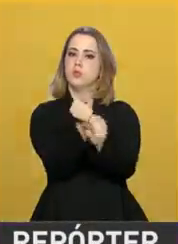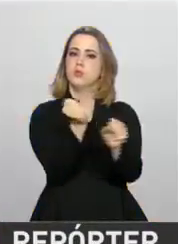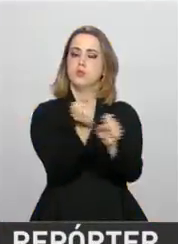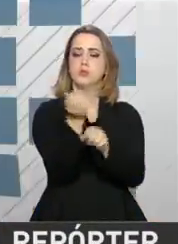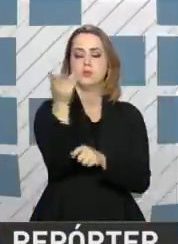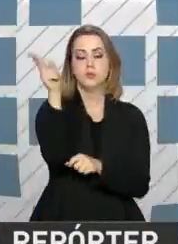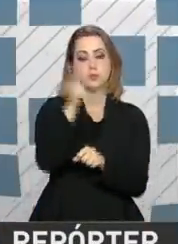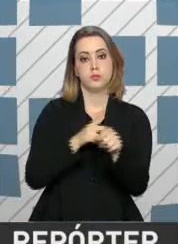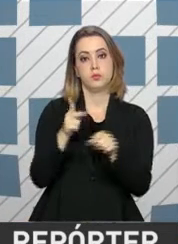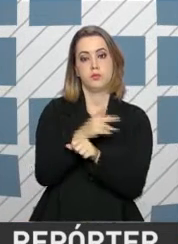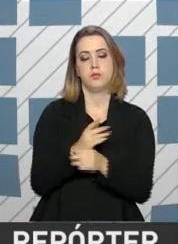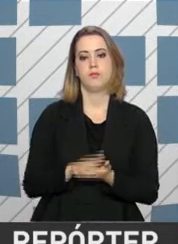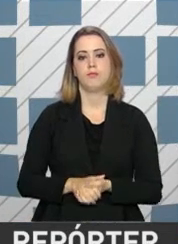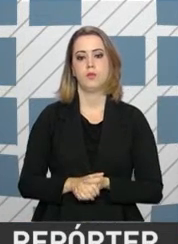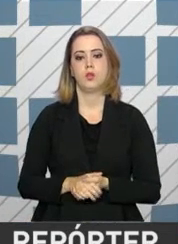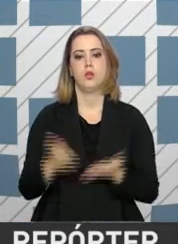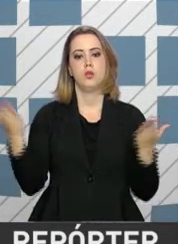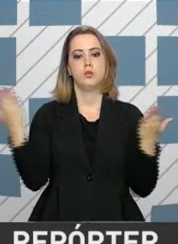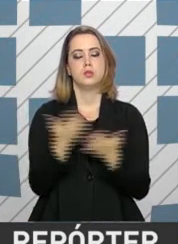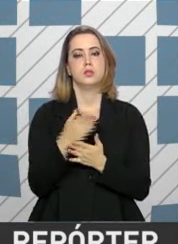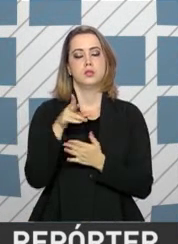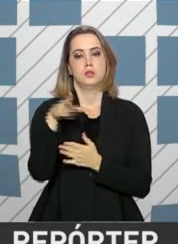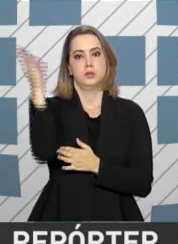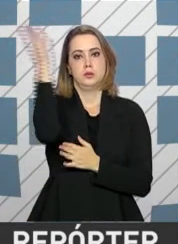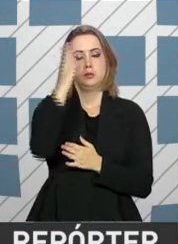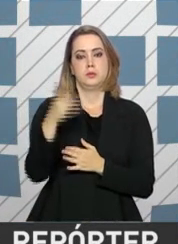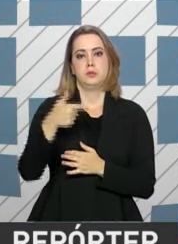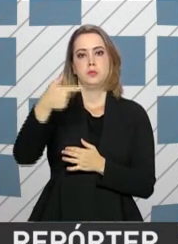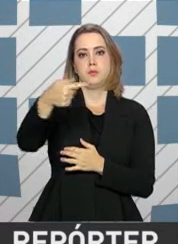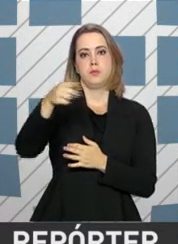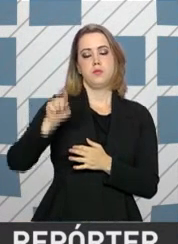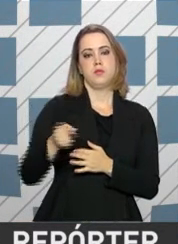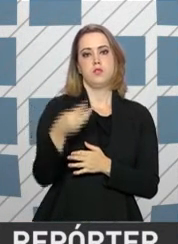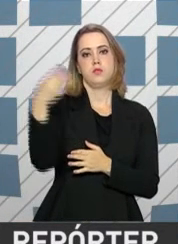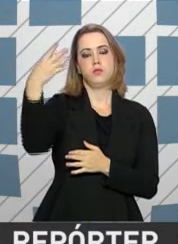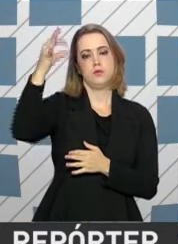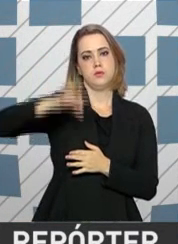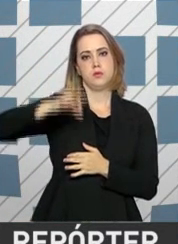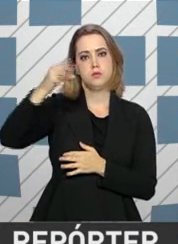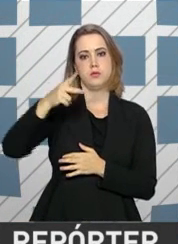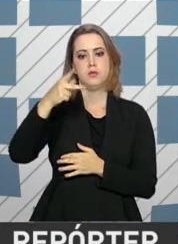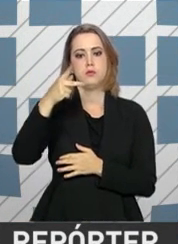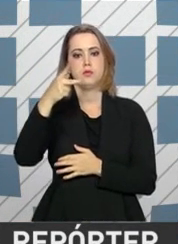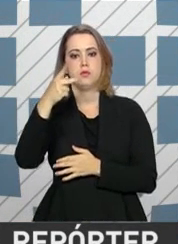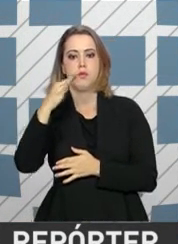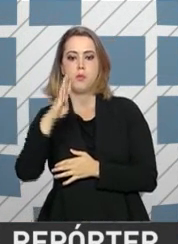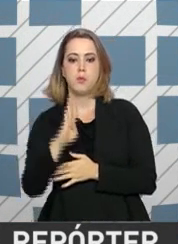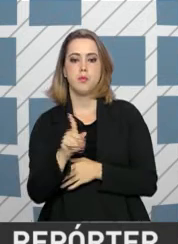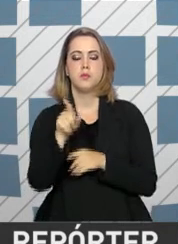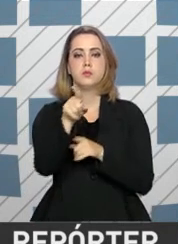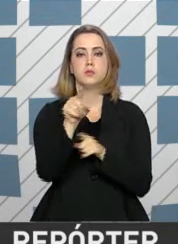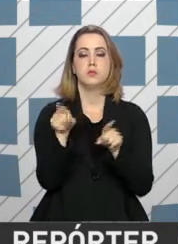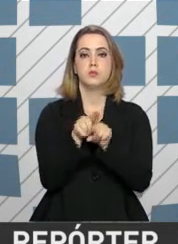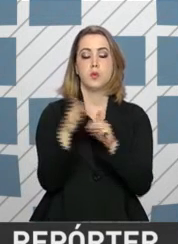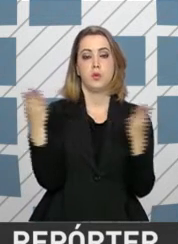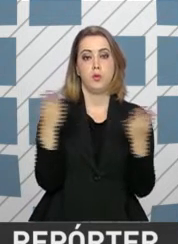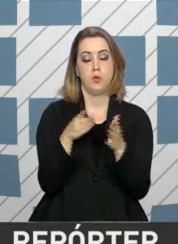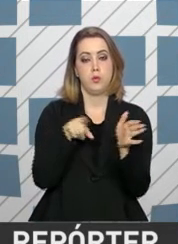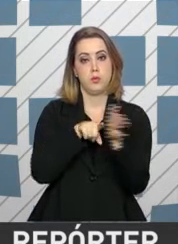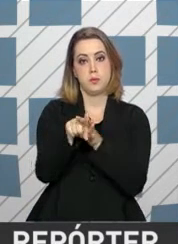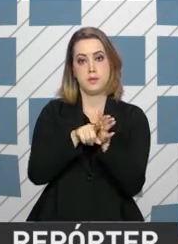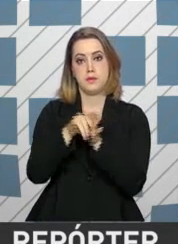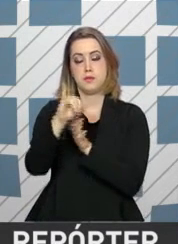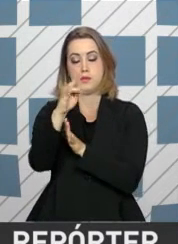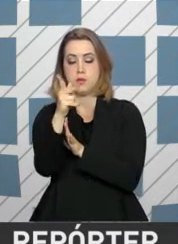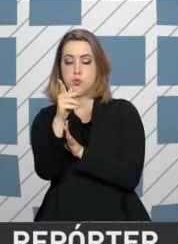país hoje o brasil gasta 7,3 por cento do produto interno bruto com a previdência segundo a pesquisa do ipea esse